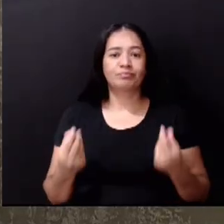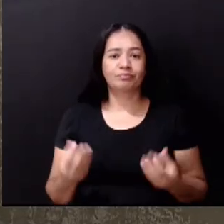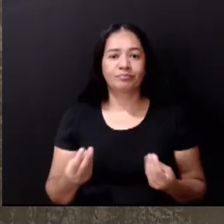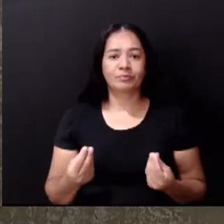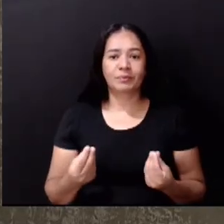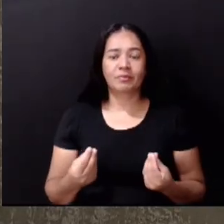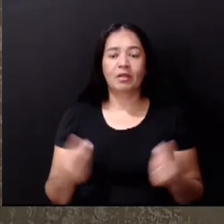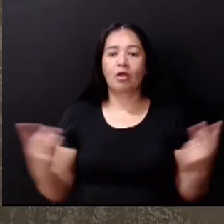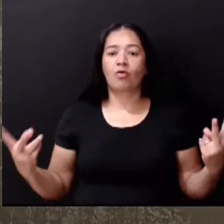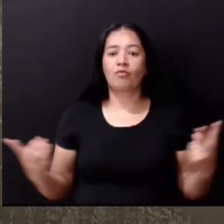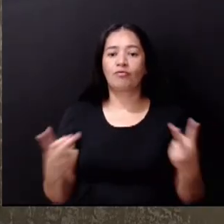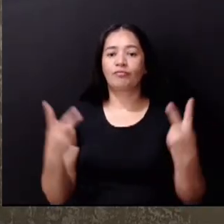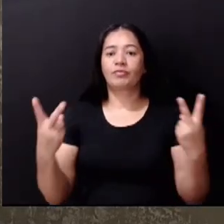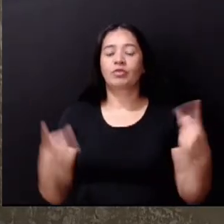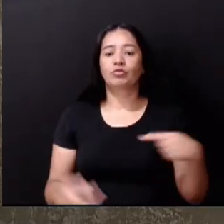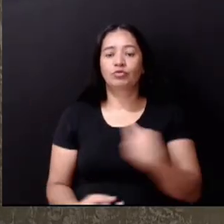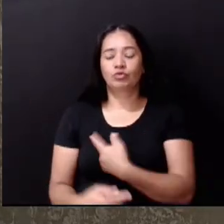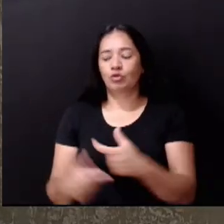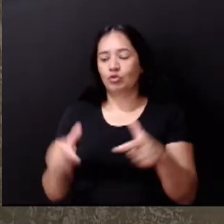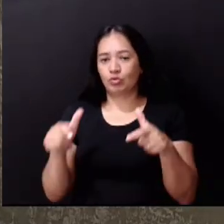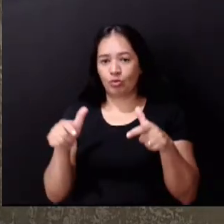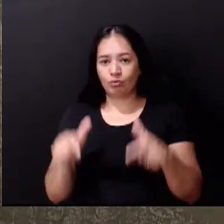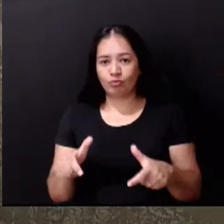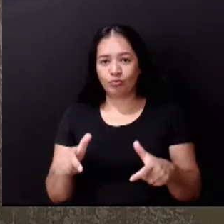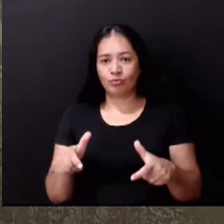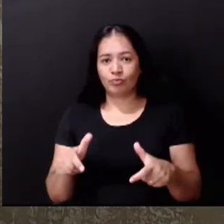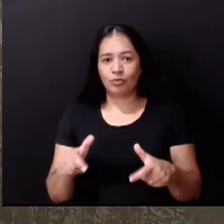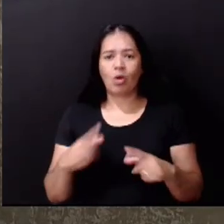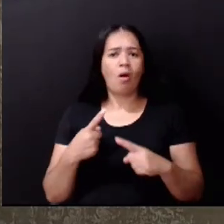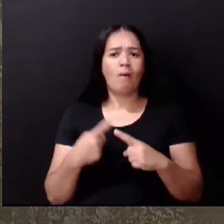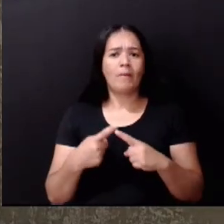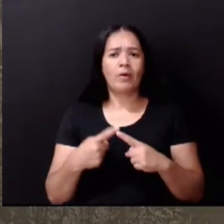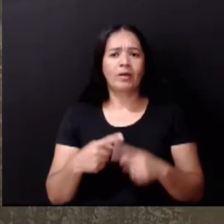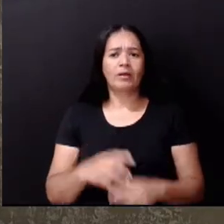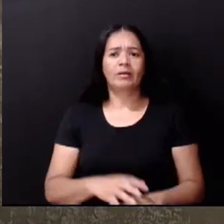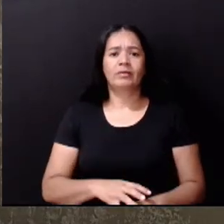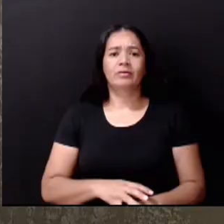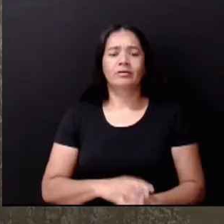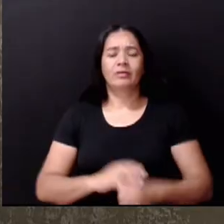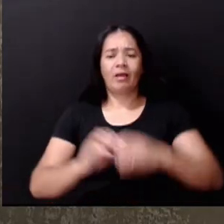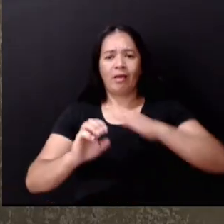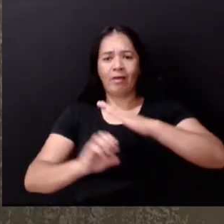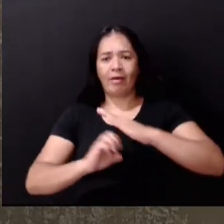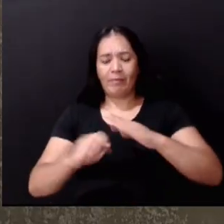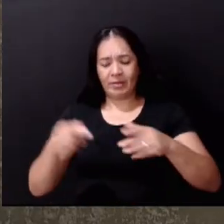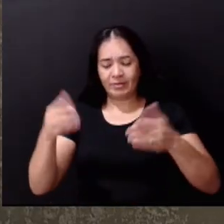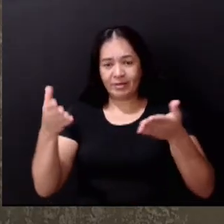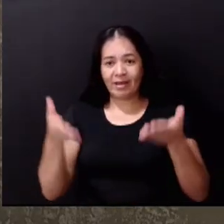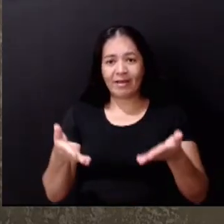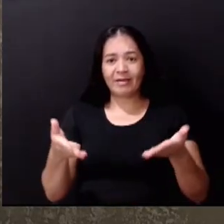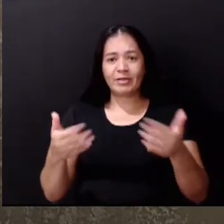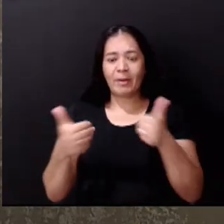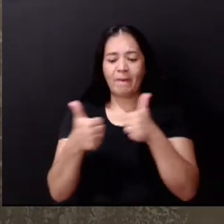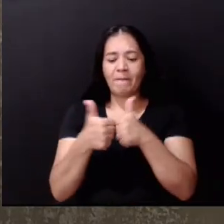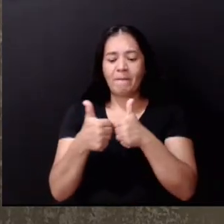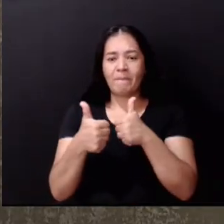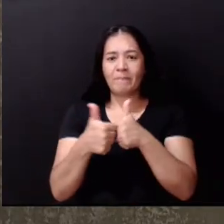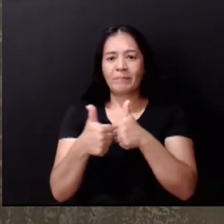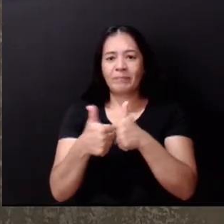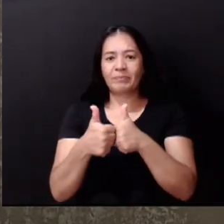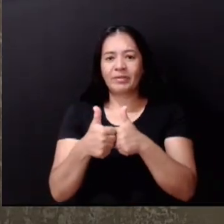nosso ambiente, né, do porquê essas empresas estarem aqui, que é estar perto desse recurso humano